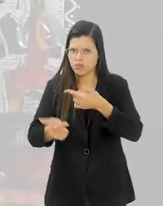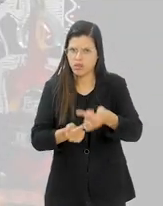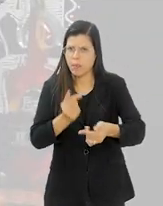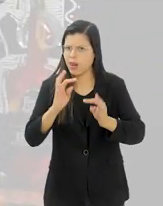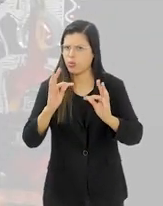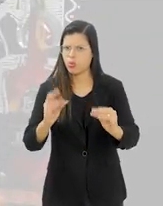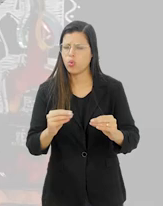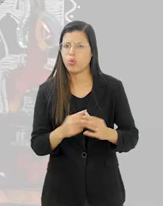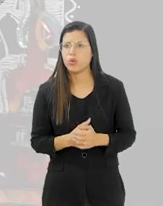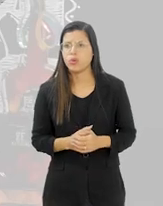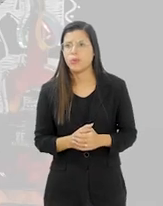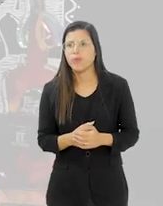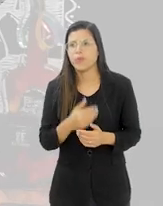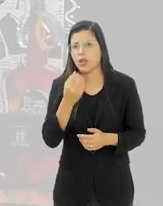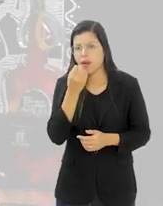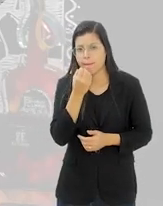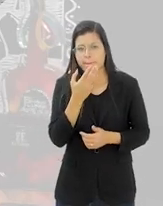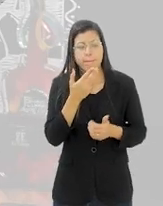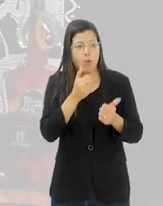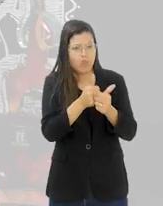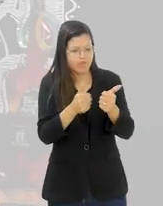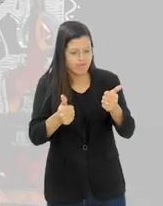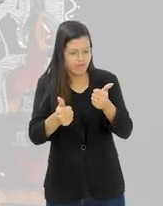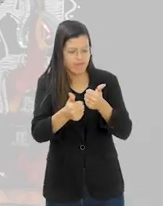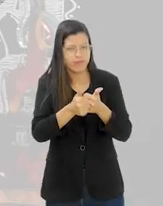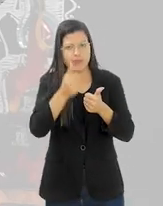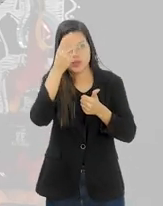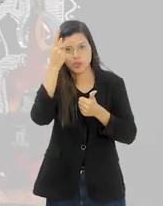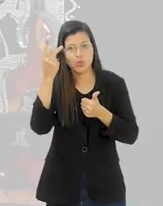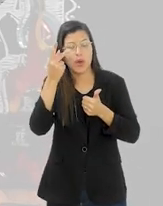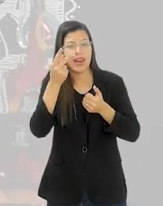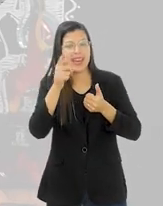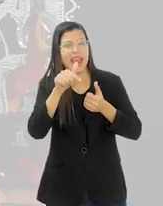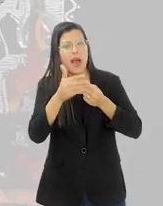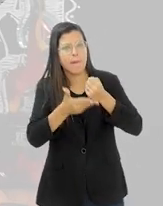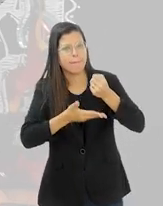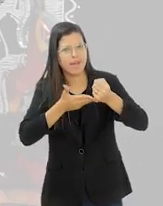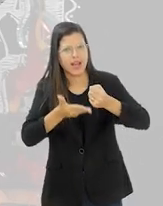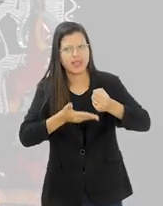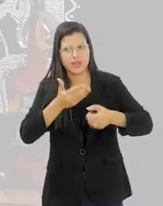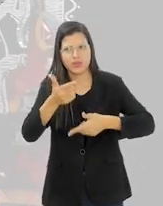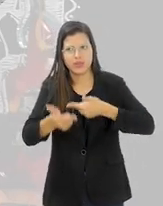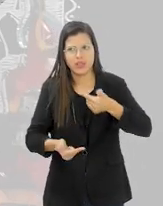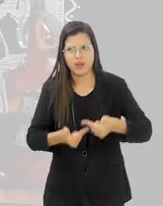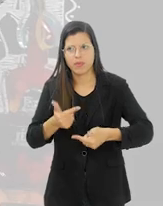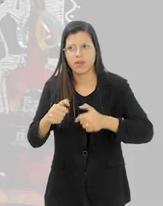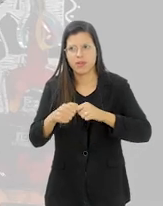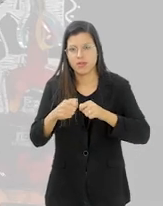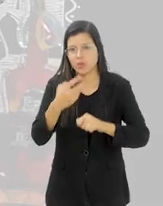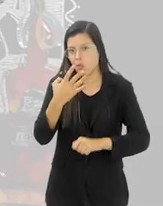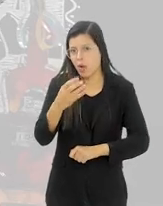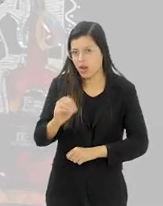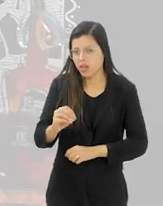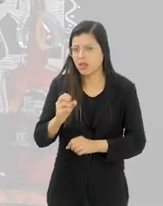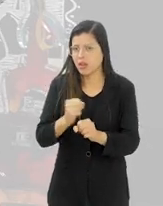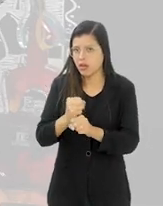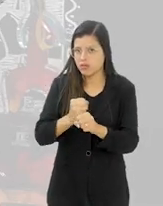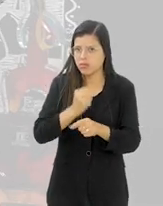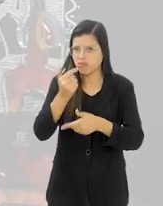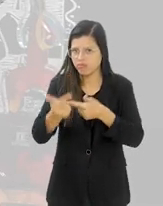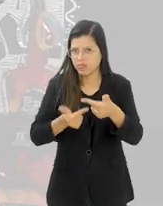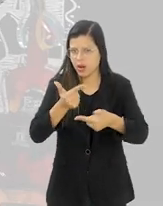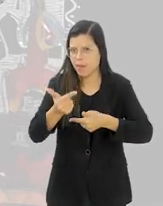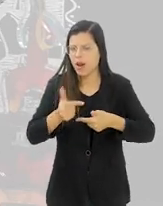dar o protagonismo para essas pessoas que são a base do seu trabalho. Pelo menos eu, já estou fazendo aí 40 anos de